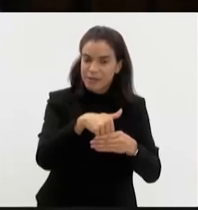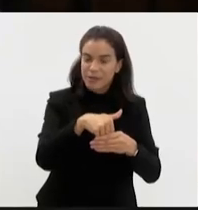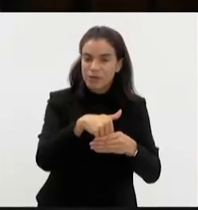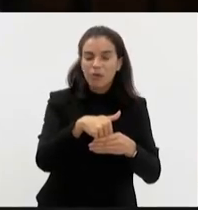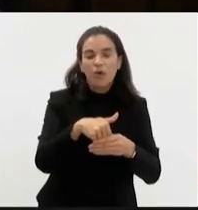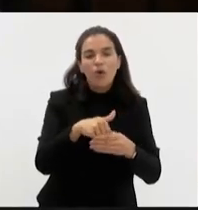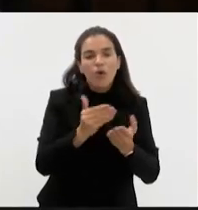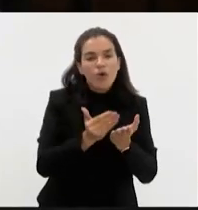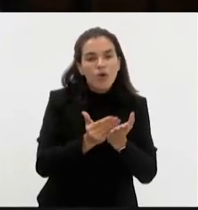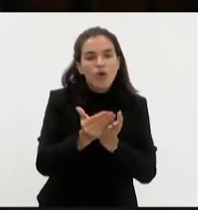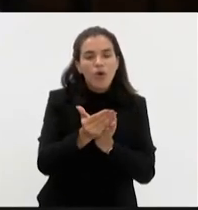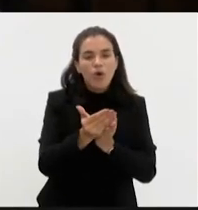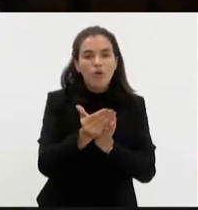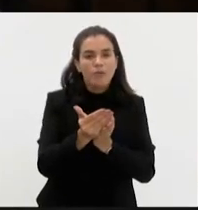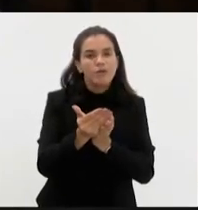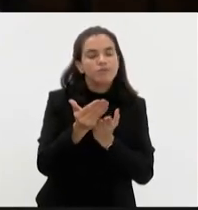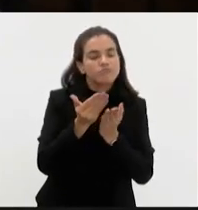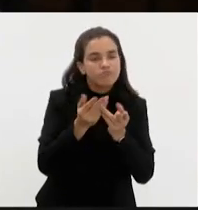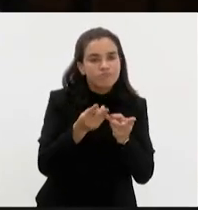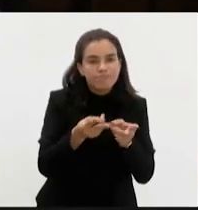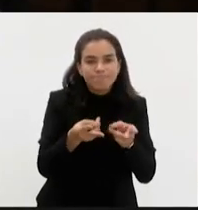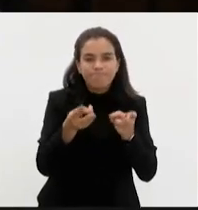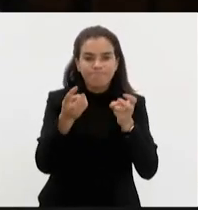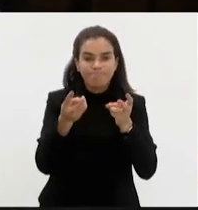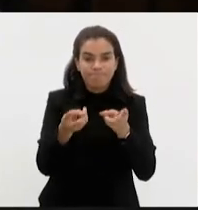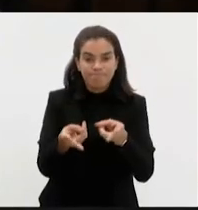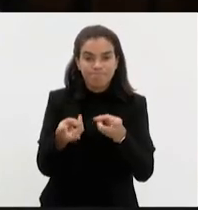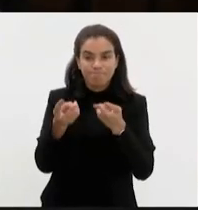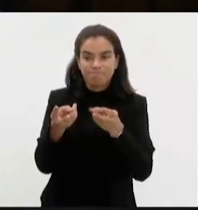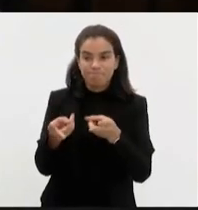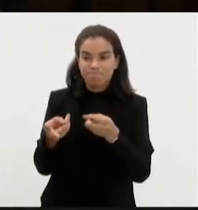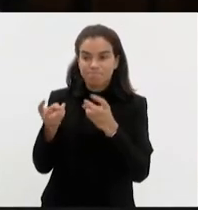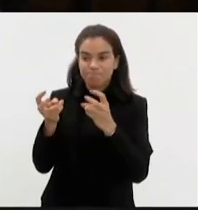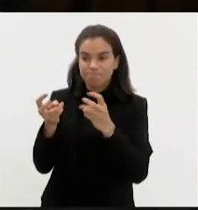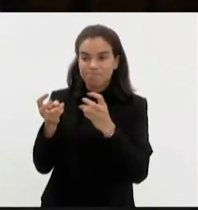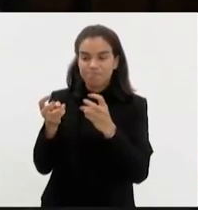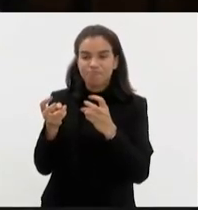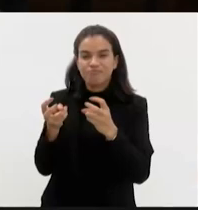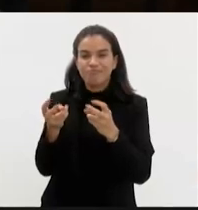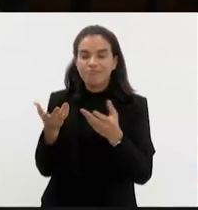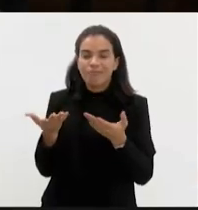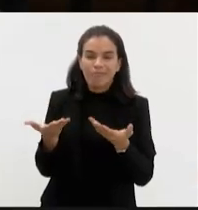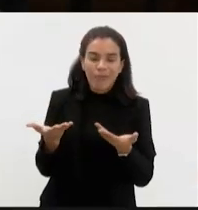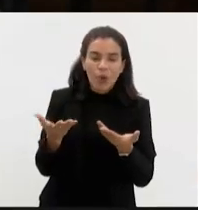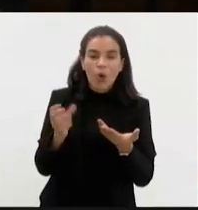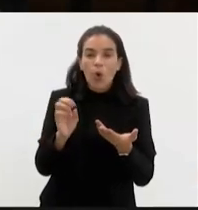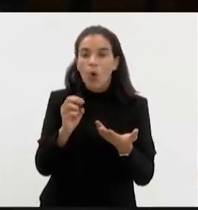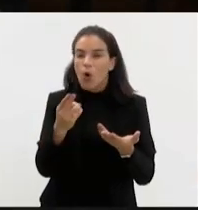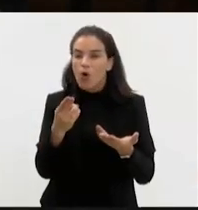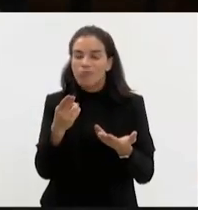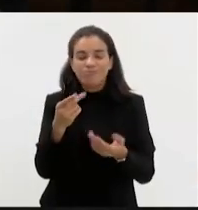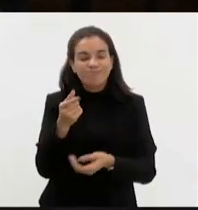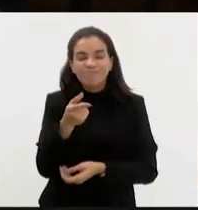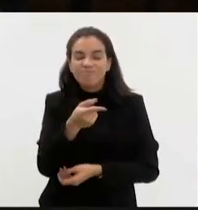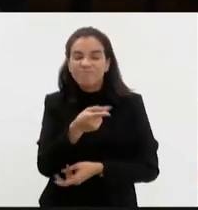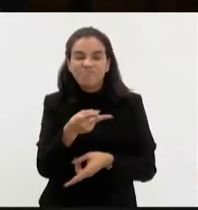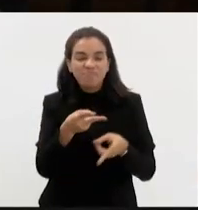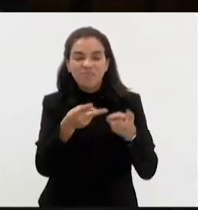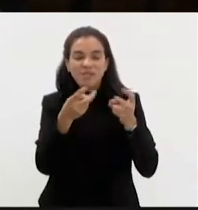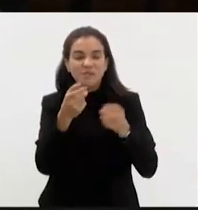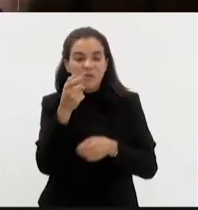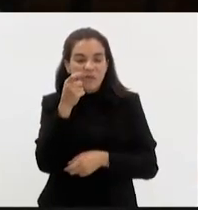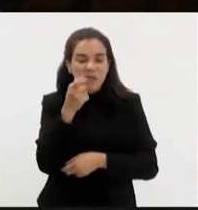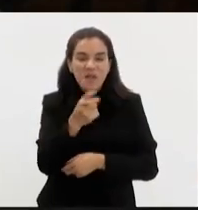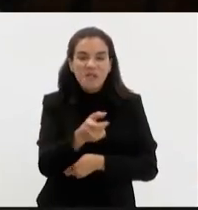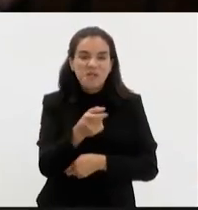começam a ver ou começaram a ver eh menos Custoso ou até interessante desafiar a